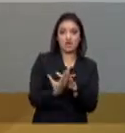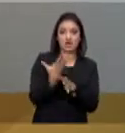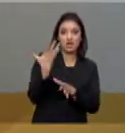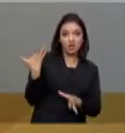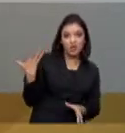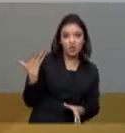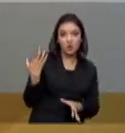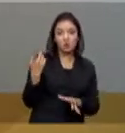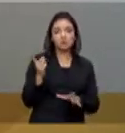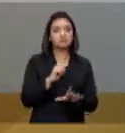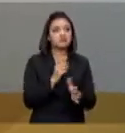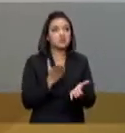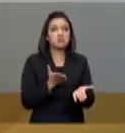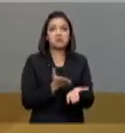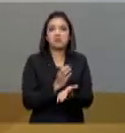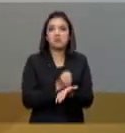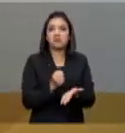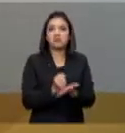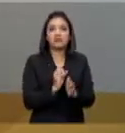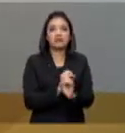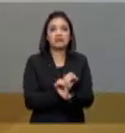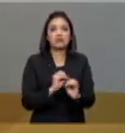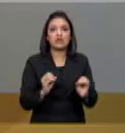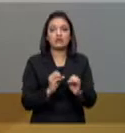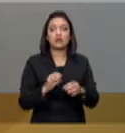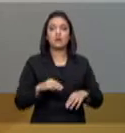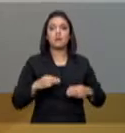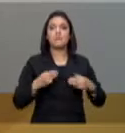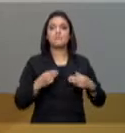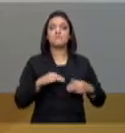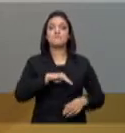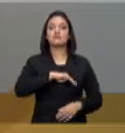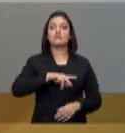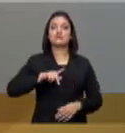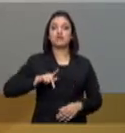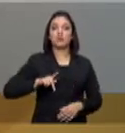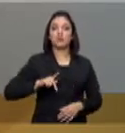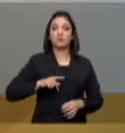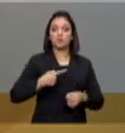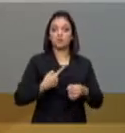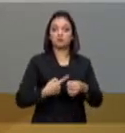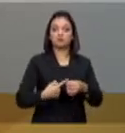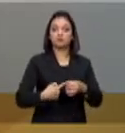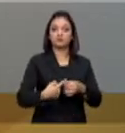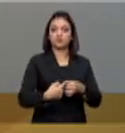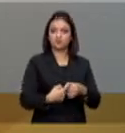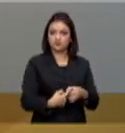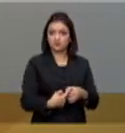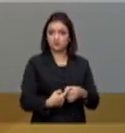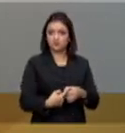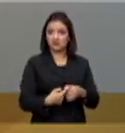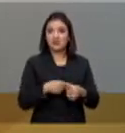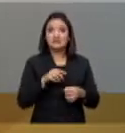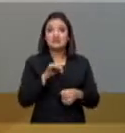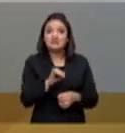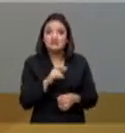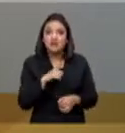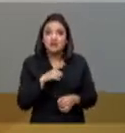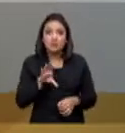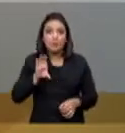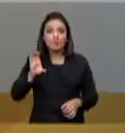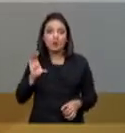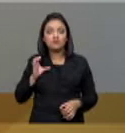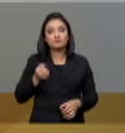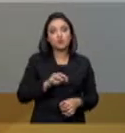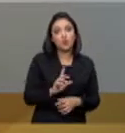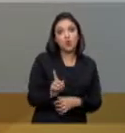e regulamentado o Ministério Público junto a este tribunal. Vale dizer, o Conselho